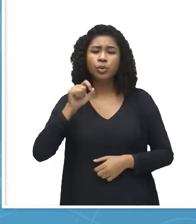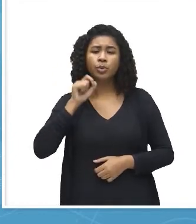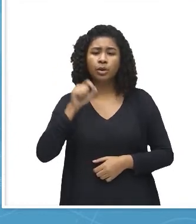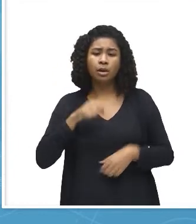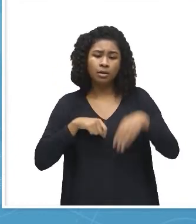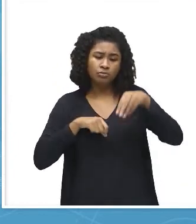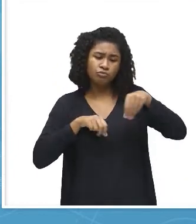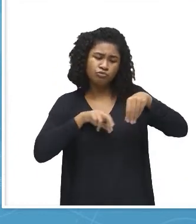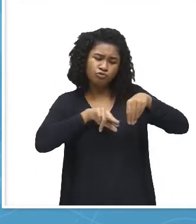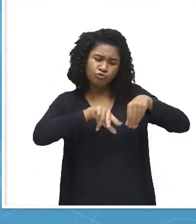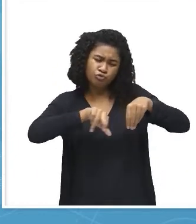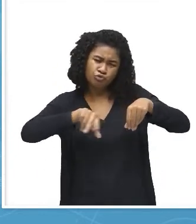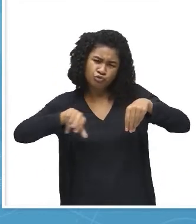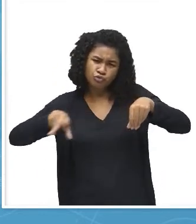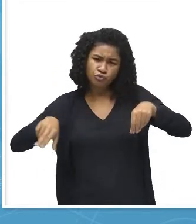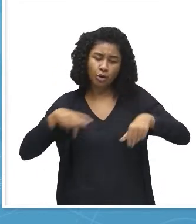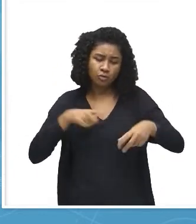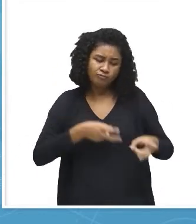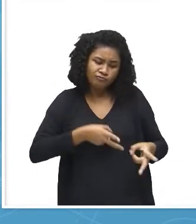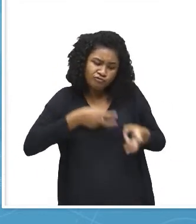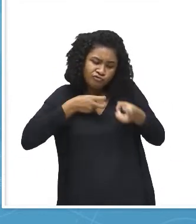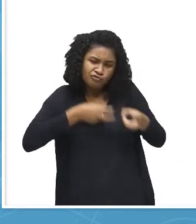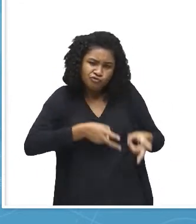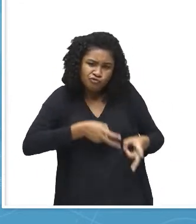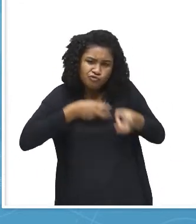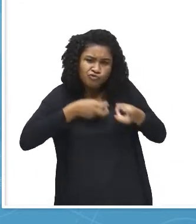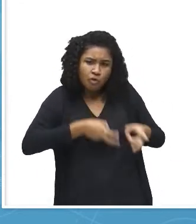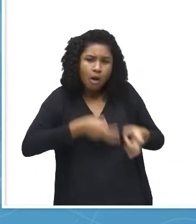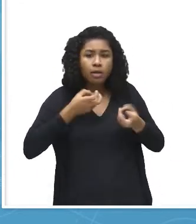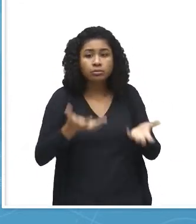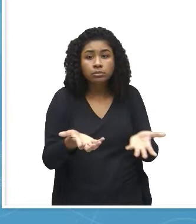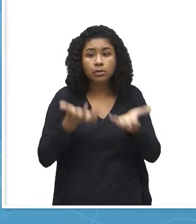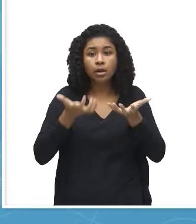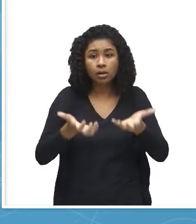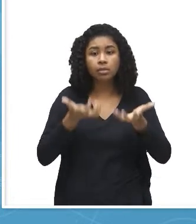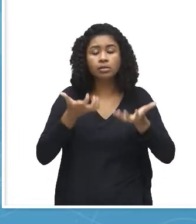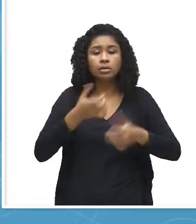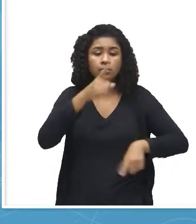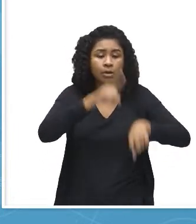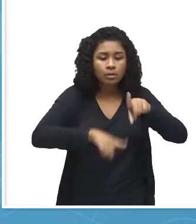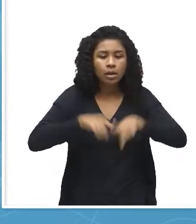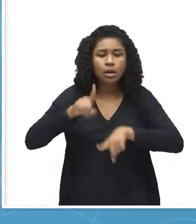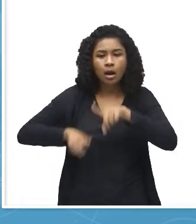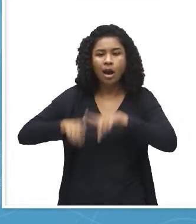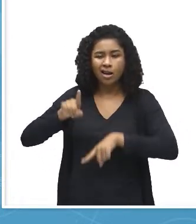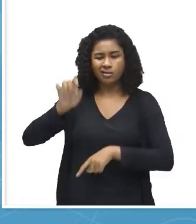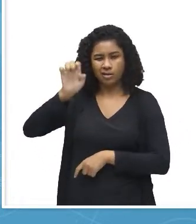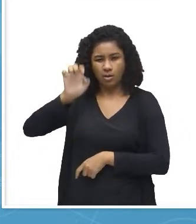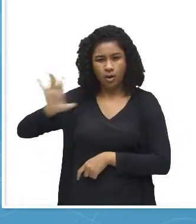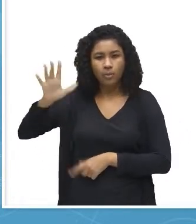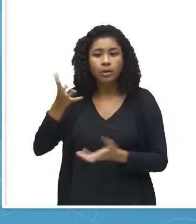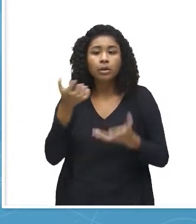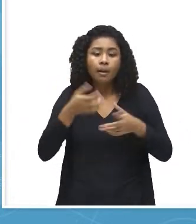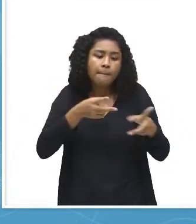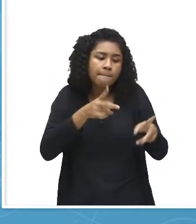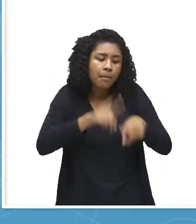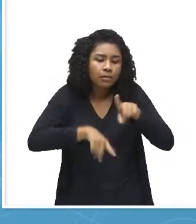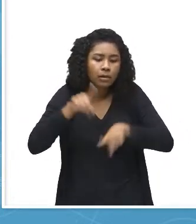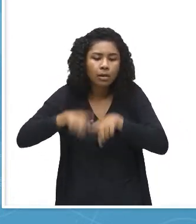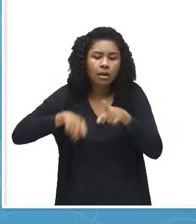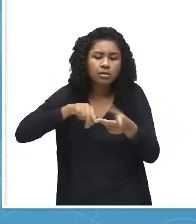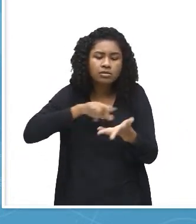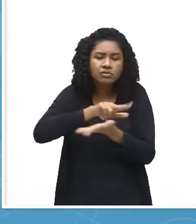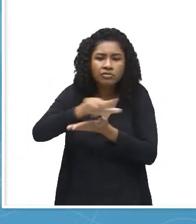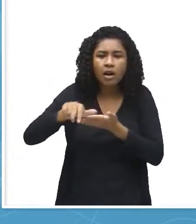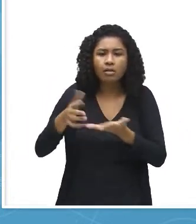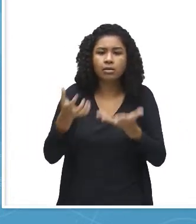imperialistas franceses buscavam, entre outras coisas, matérias-primas para aumentar a sua produção industrial, além